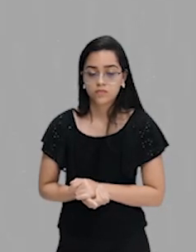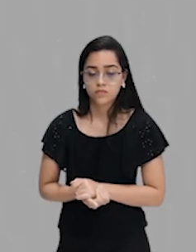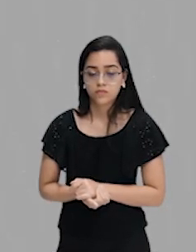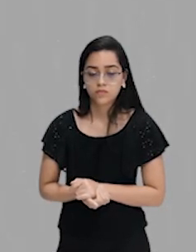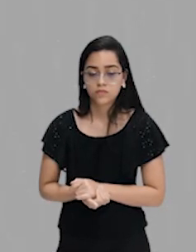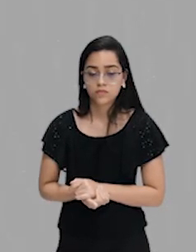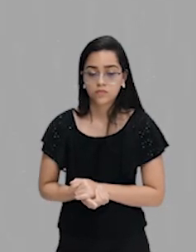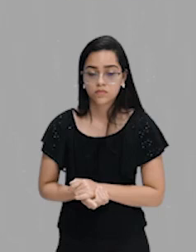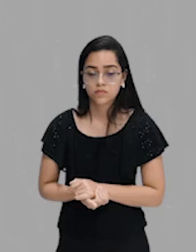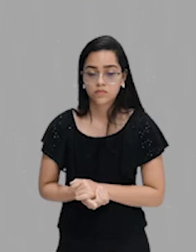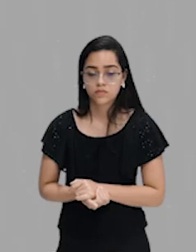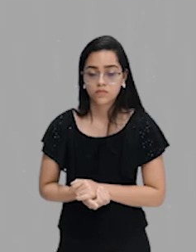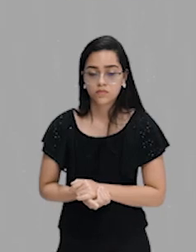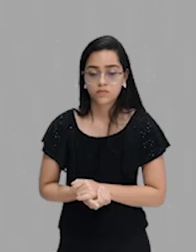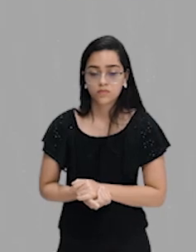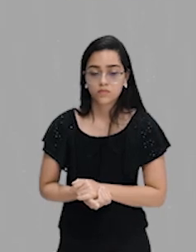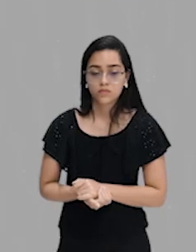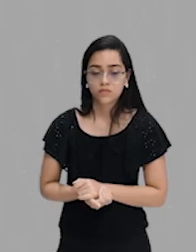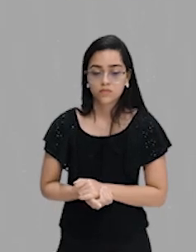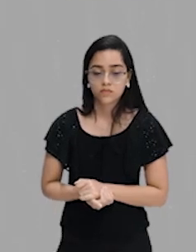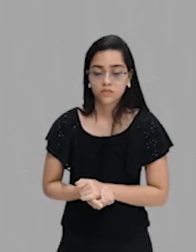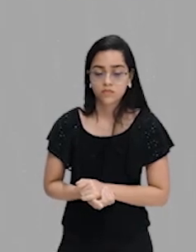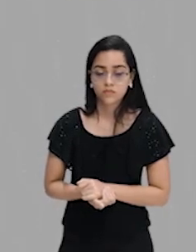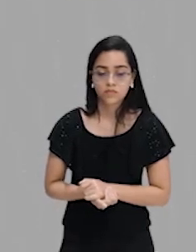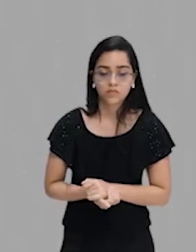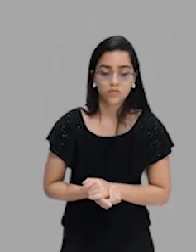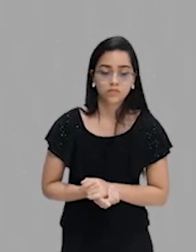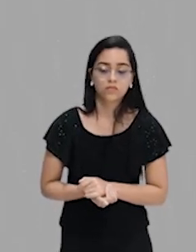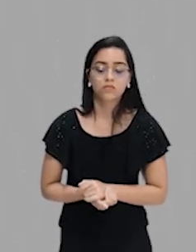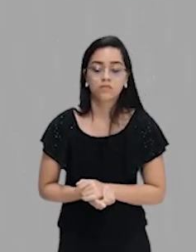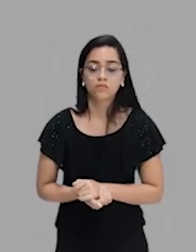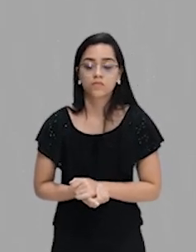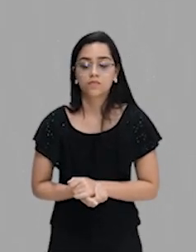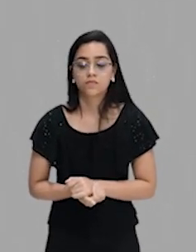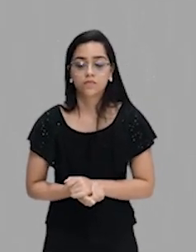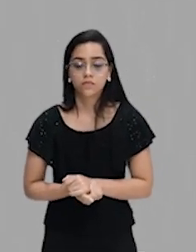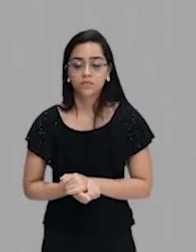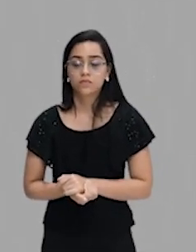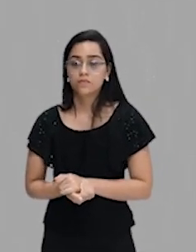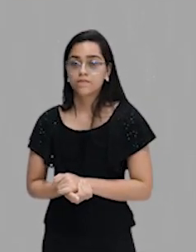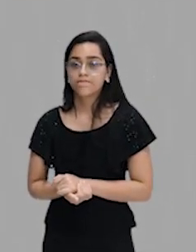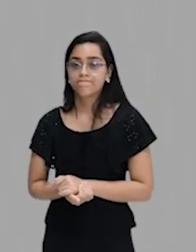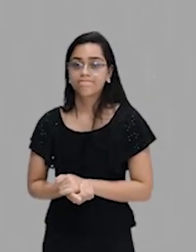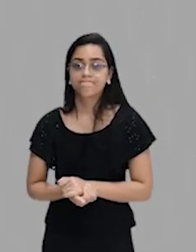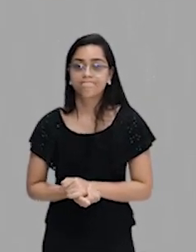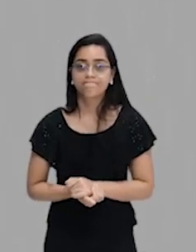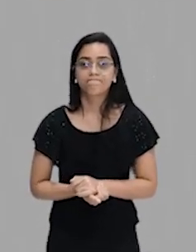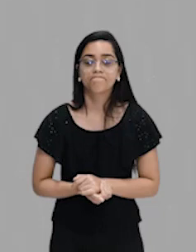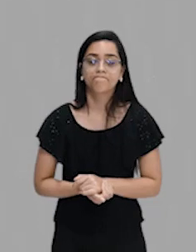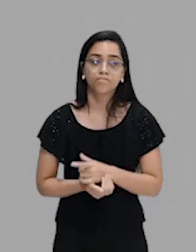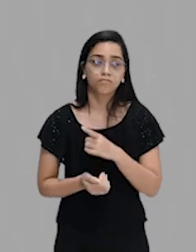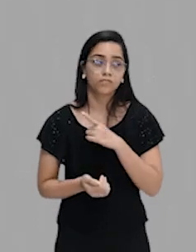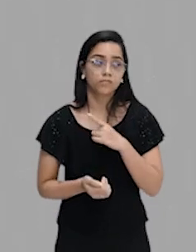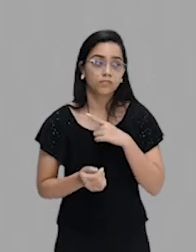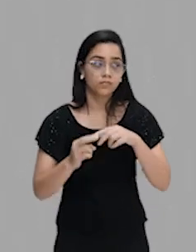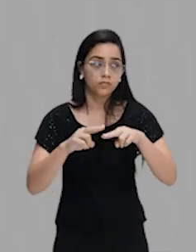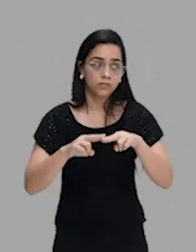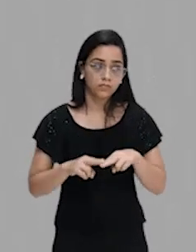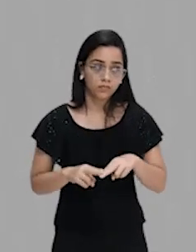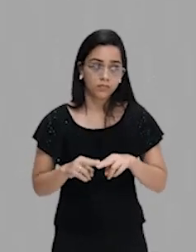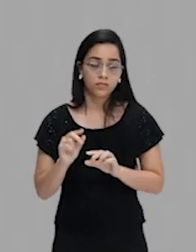Sobre o horizonte, a perpendicular meridiana. Tá, ok? Então, nessa